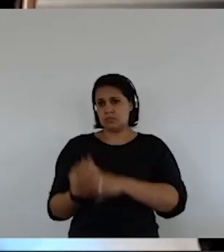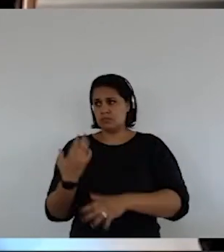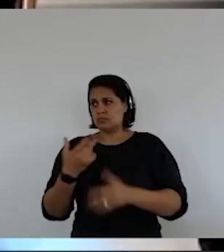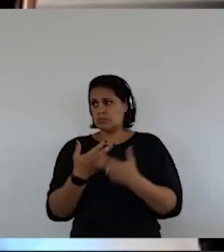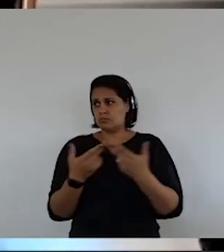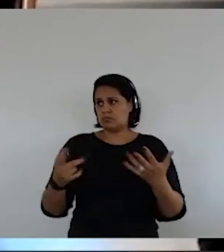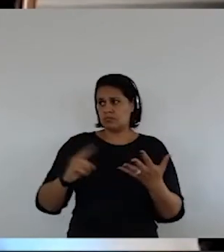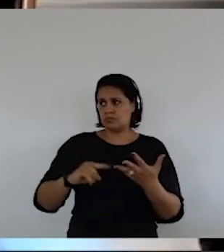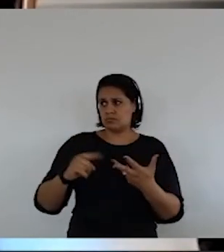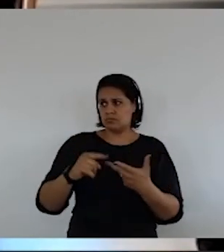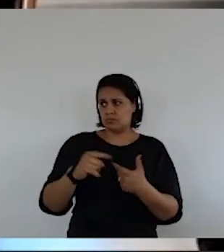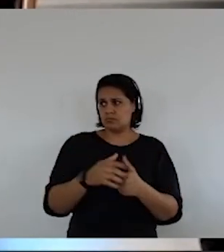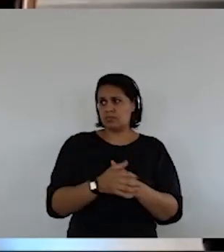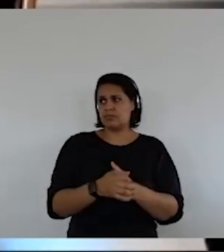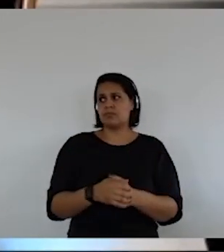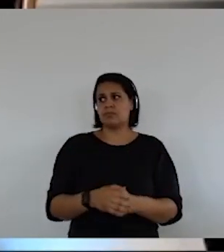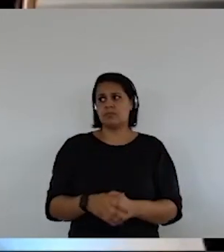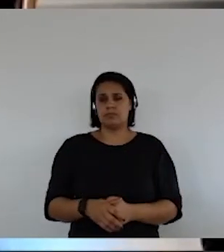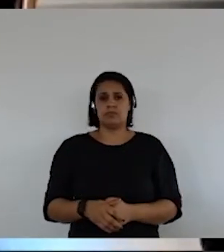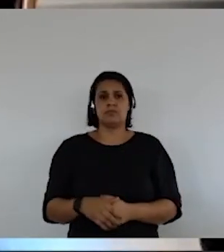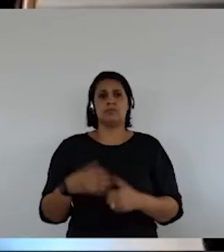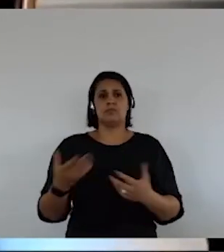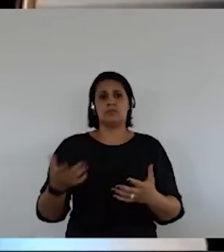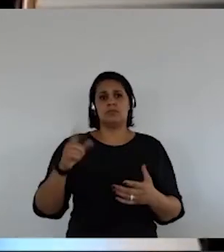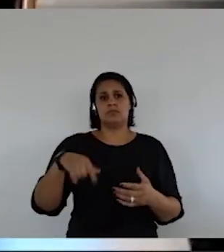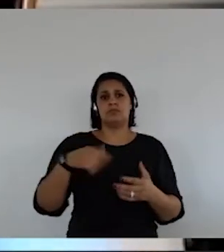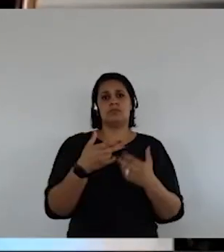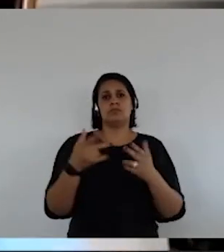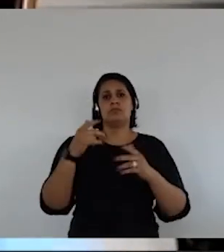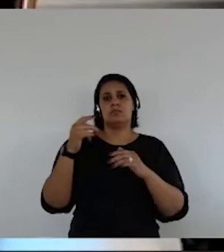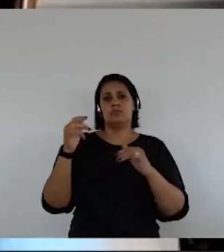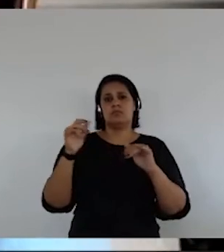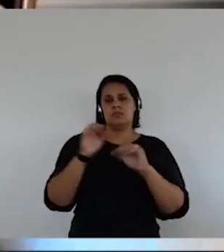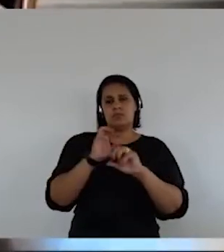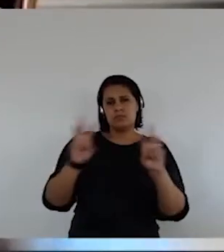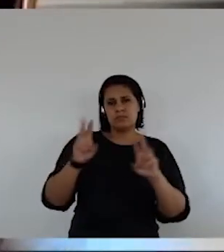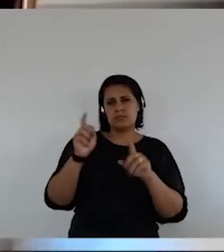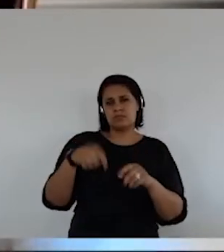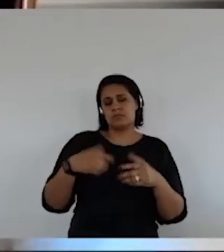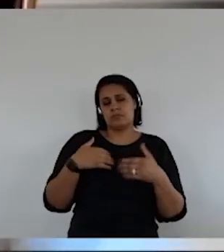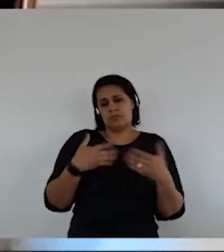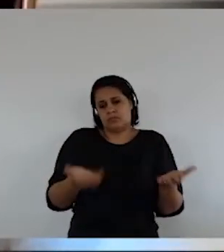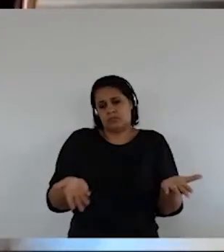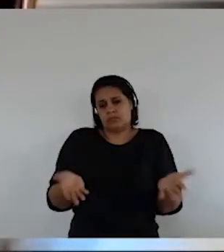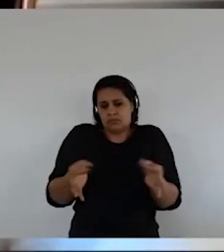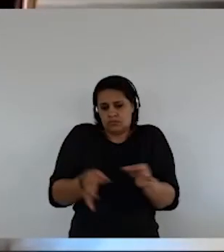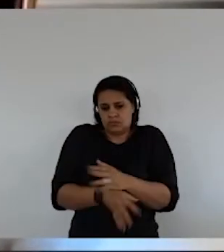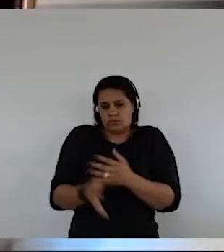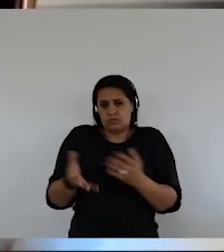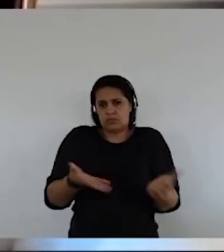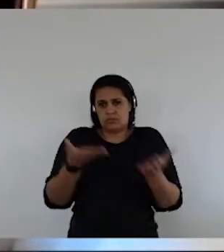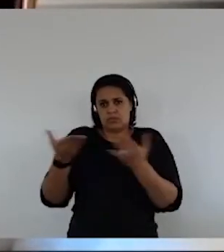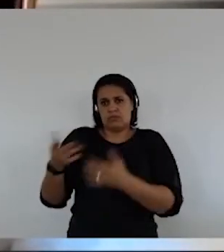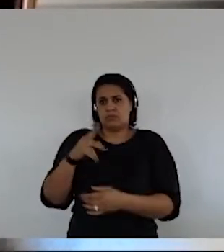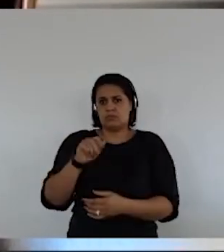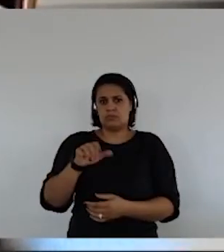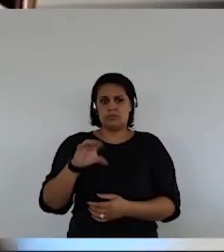condições de acesso à justiça eletrónica. E agora passaria a palavra ao professor Paulo.